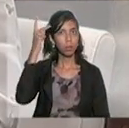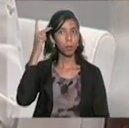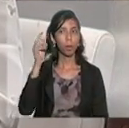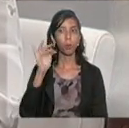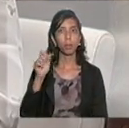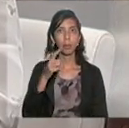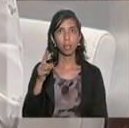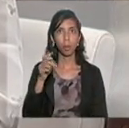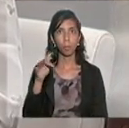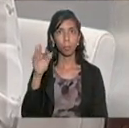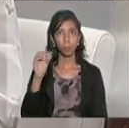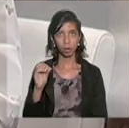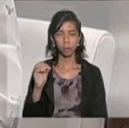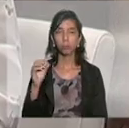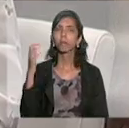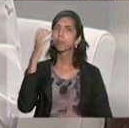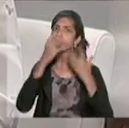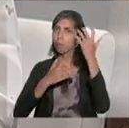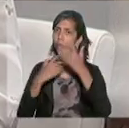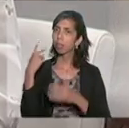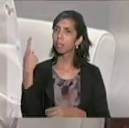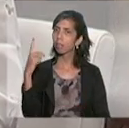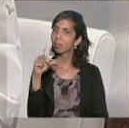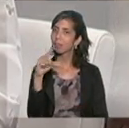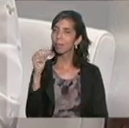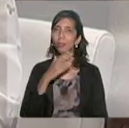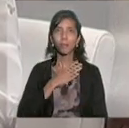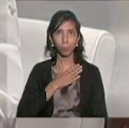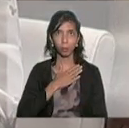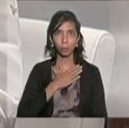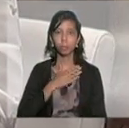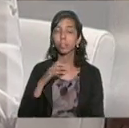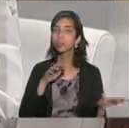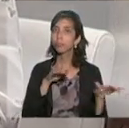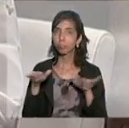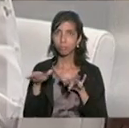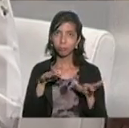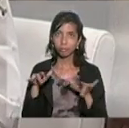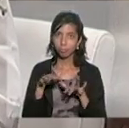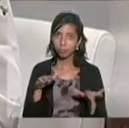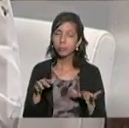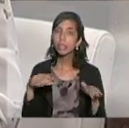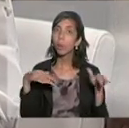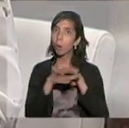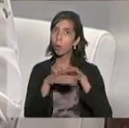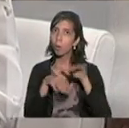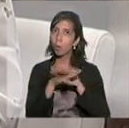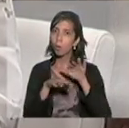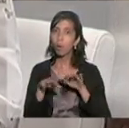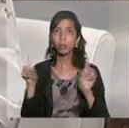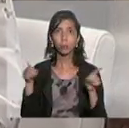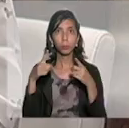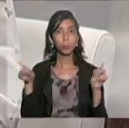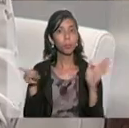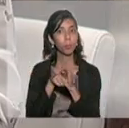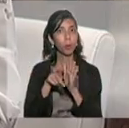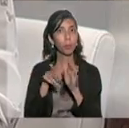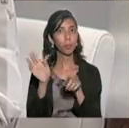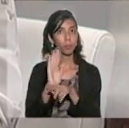Preto. Cantar faz parte das suas predileções. É pianista, colecionador de trilhas